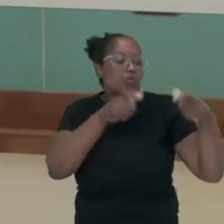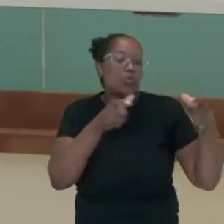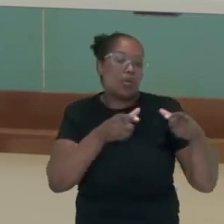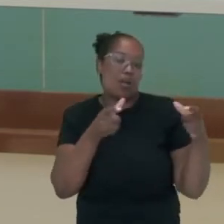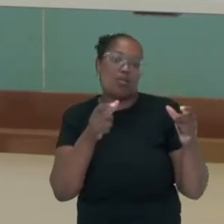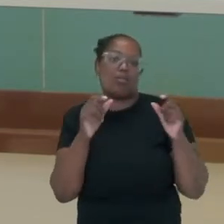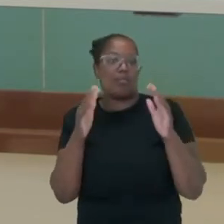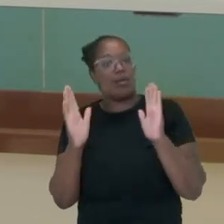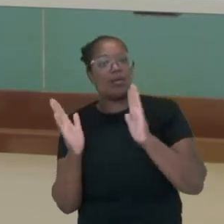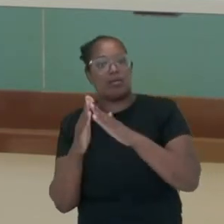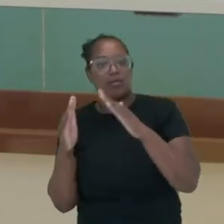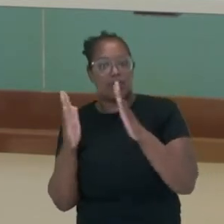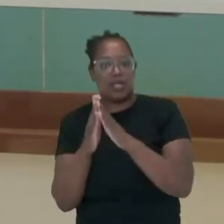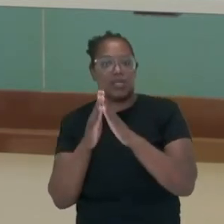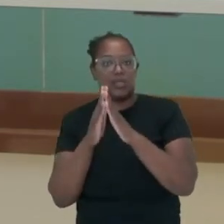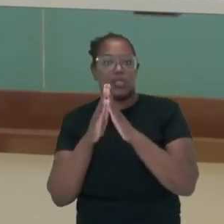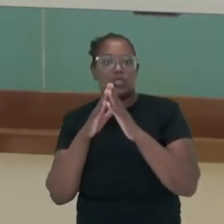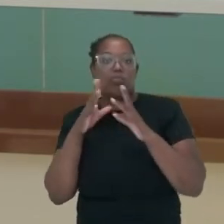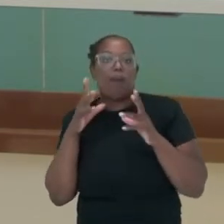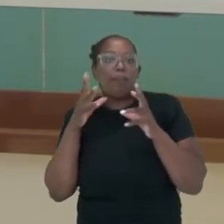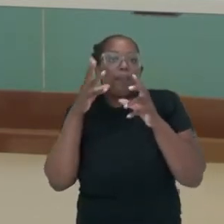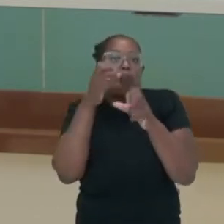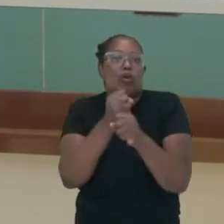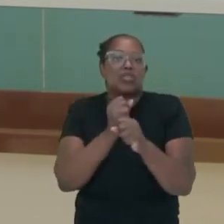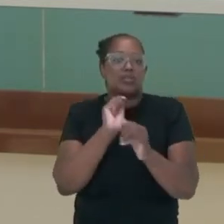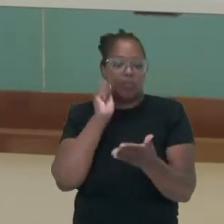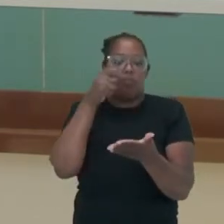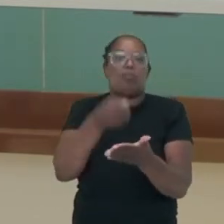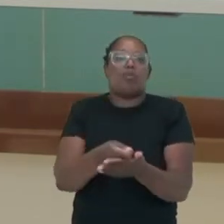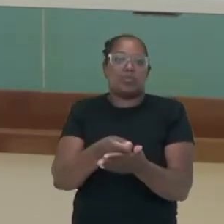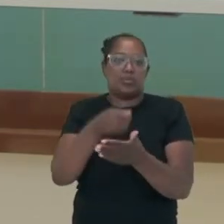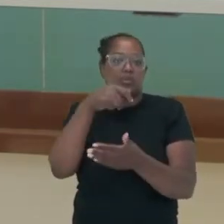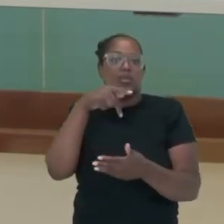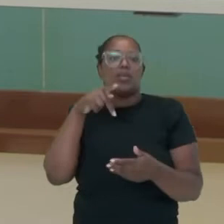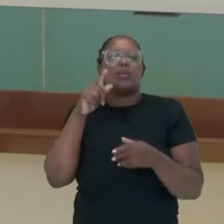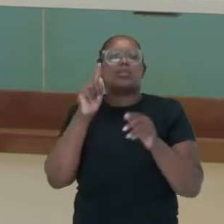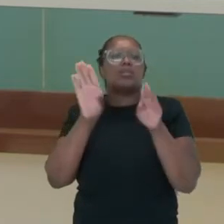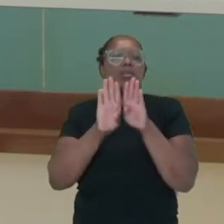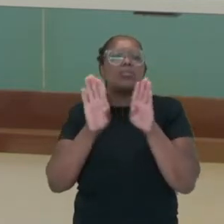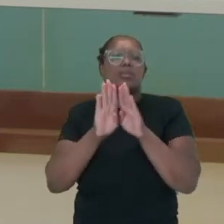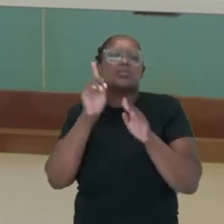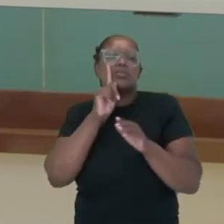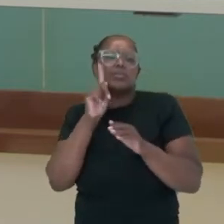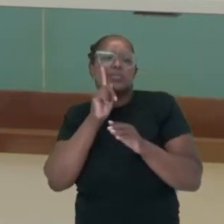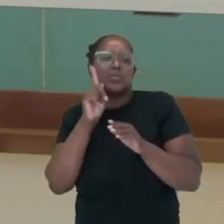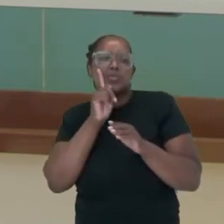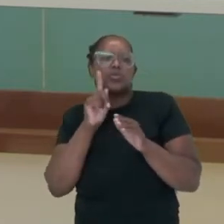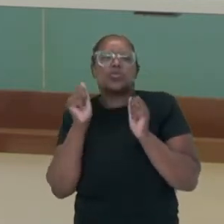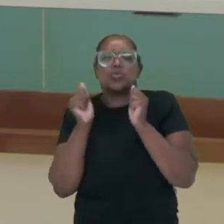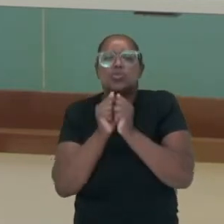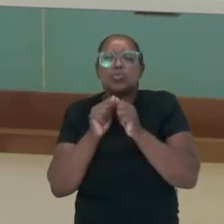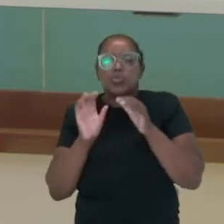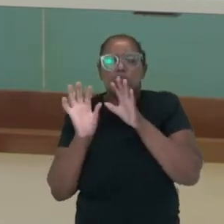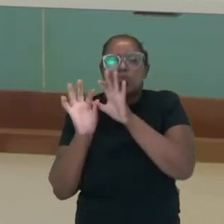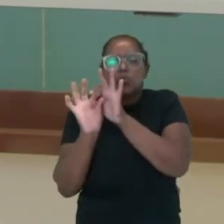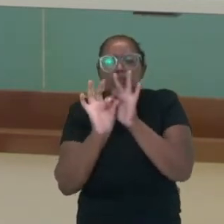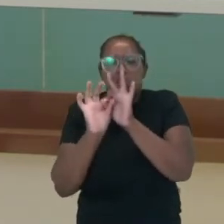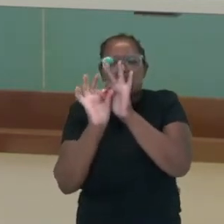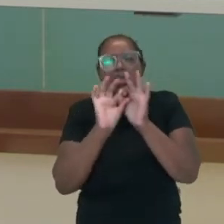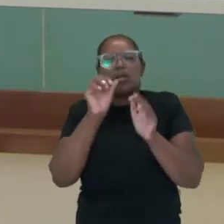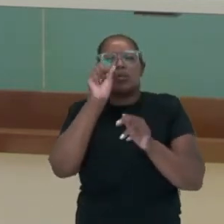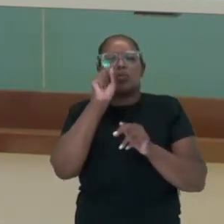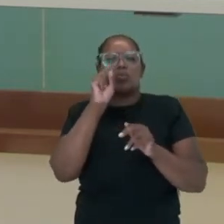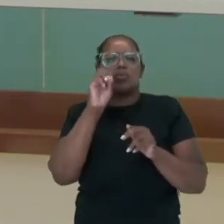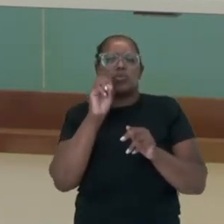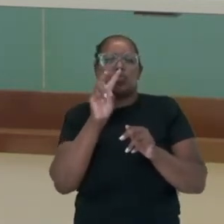Segunda Guerra Mundial, a estrutura defendida pelos Estados Unidos e pela União Soviética, destacados aqui, elas